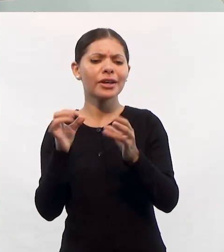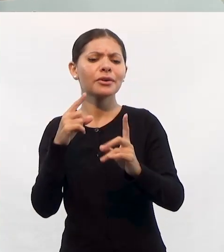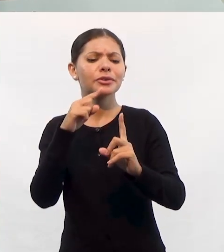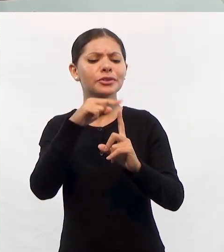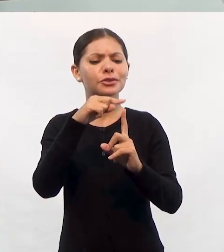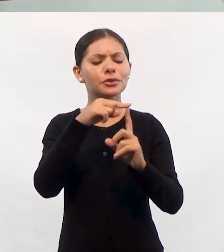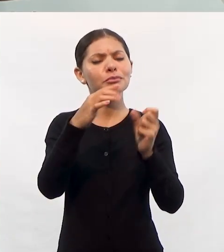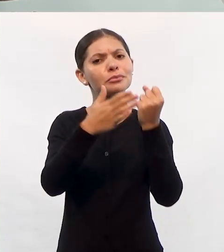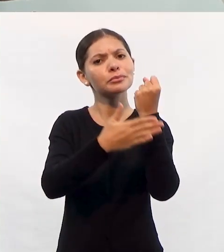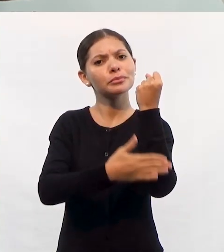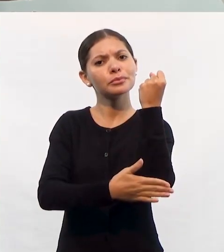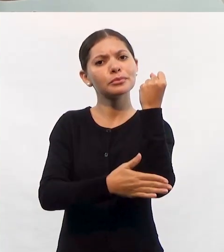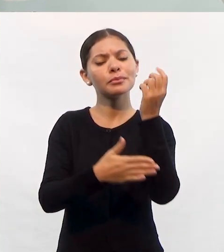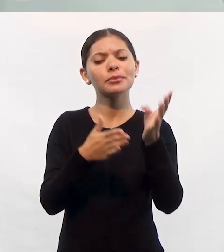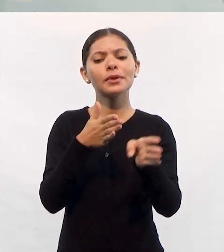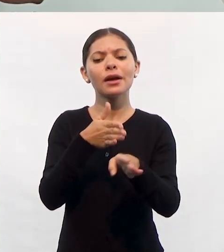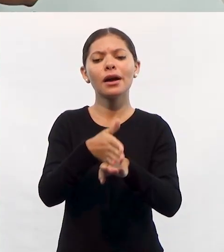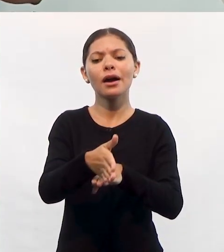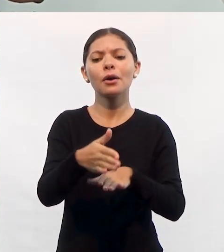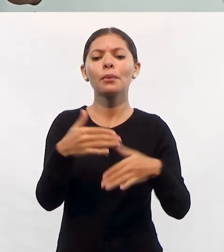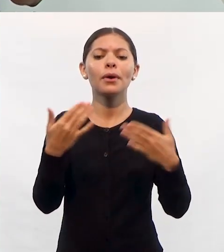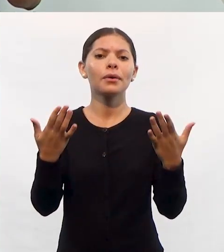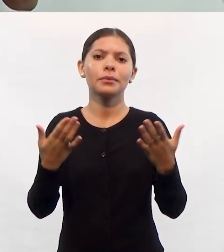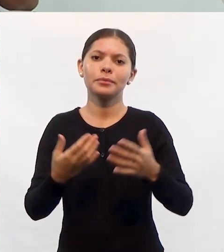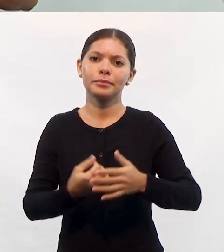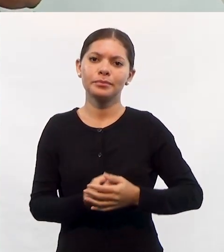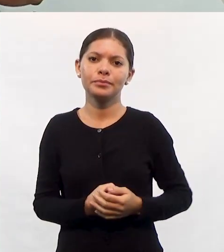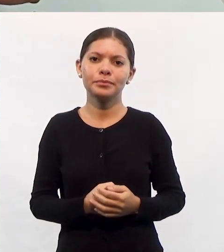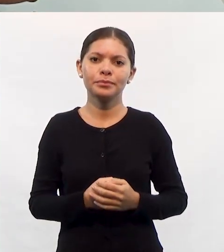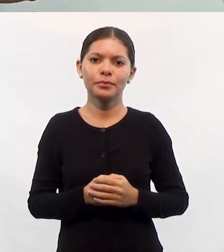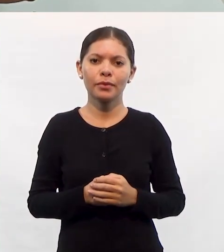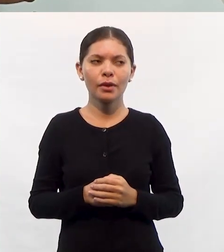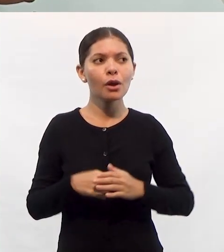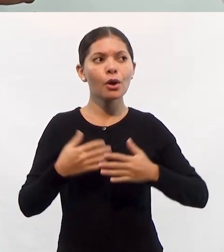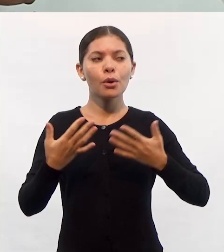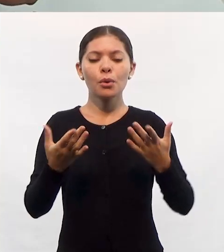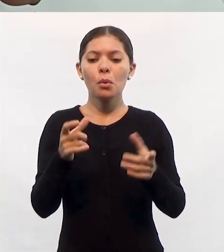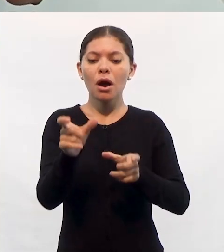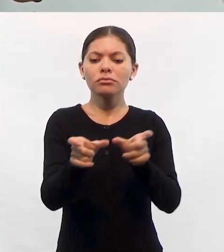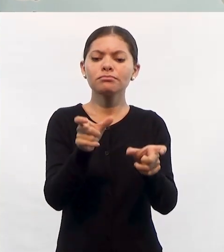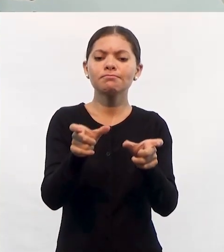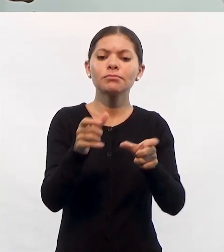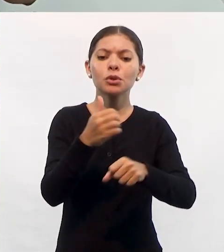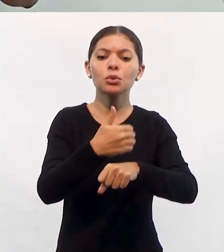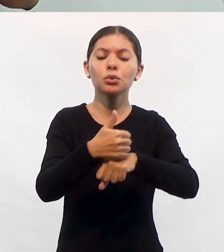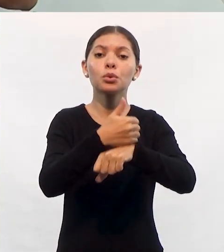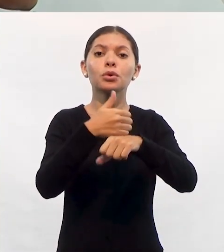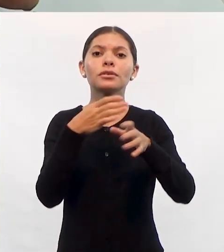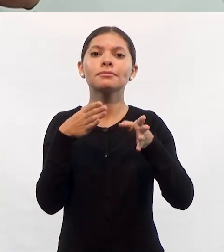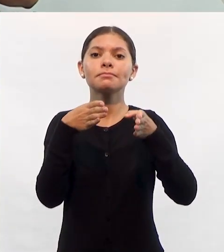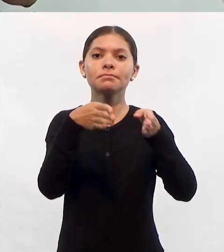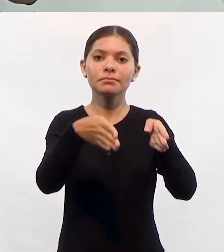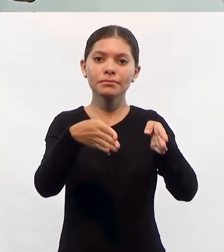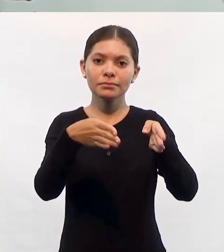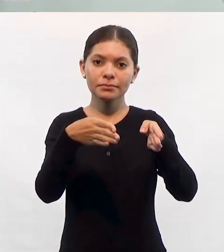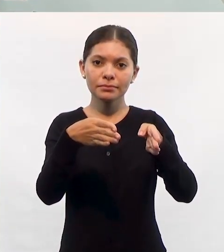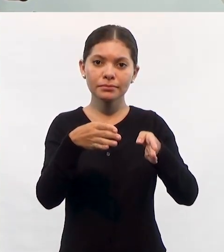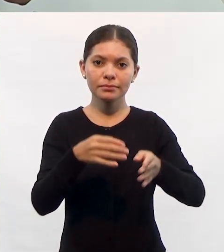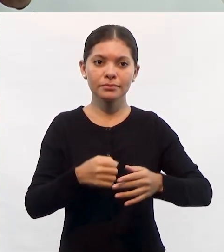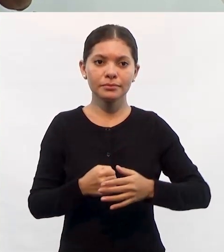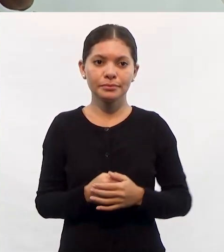madeira nós vamos colocar para ser encerrada Qual a mão de obra nós vamos colocar dependendo tipo de madeira nós precisamos